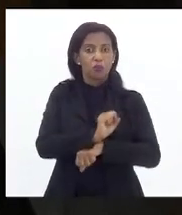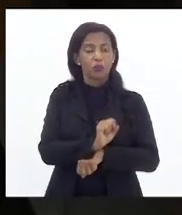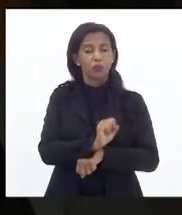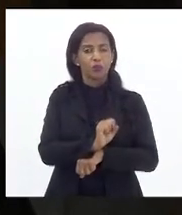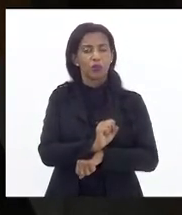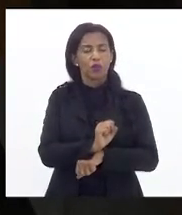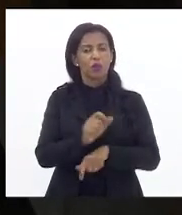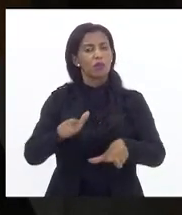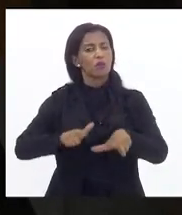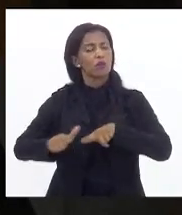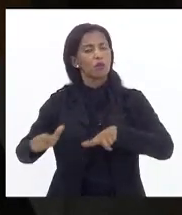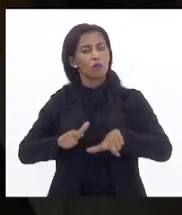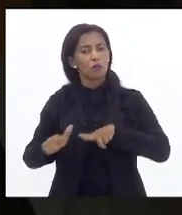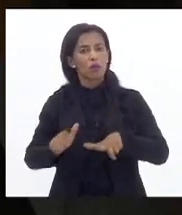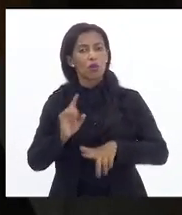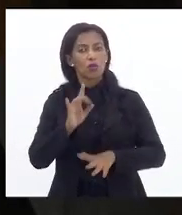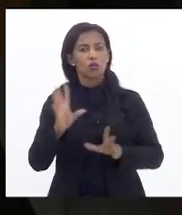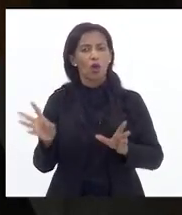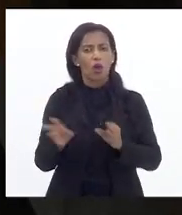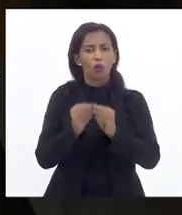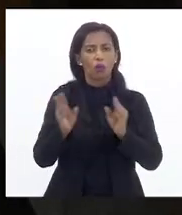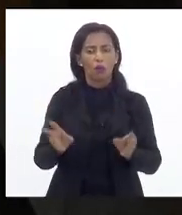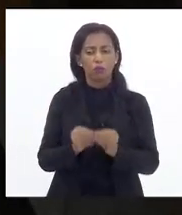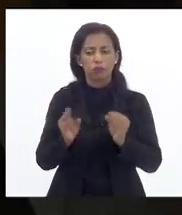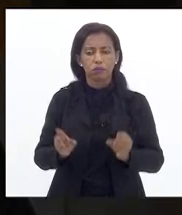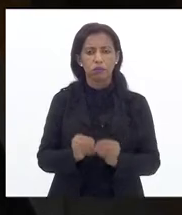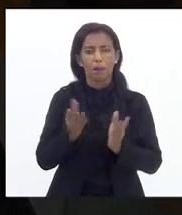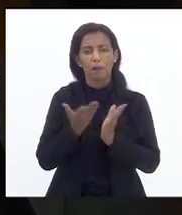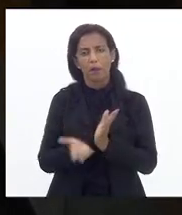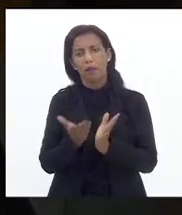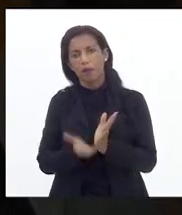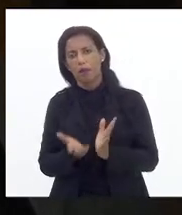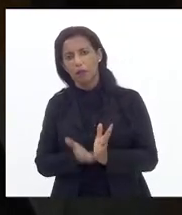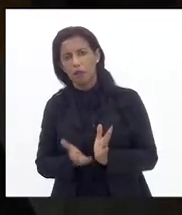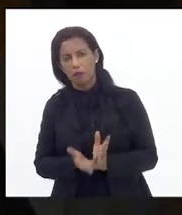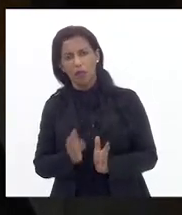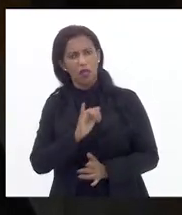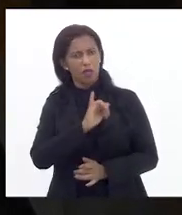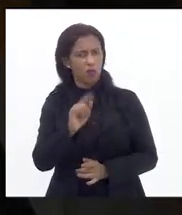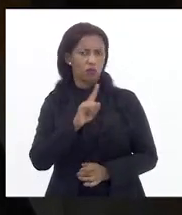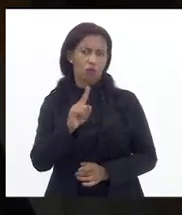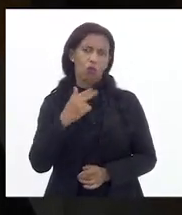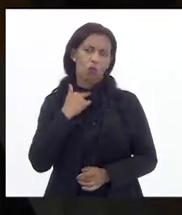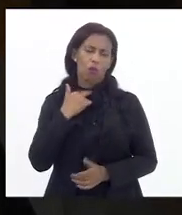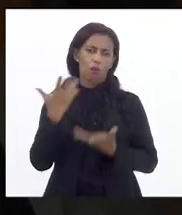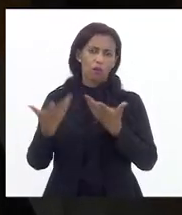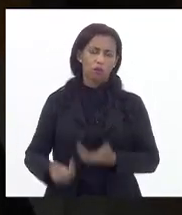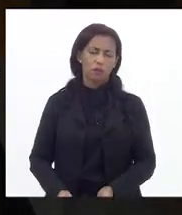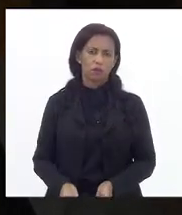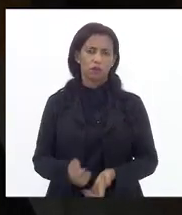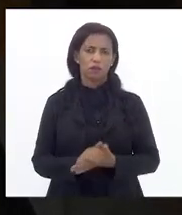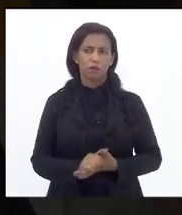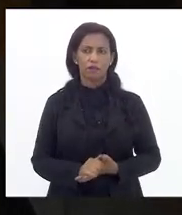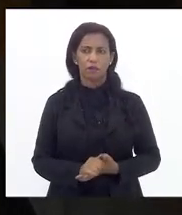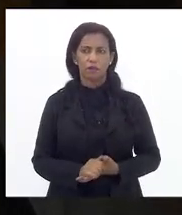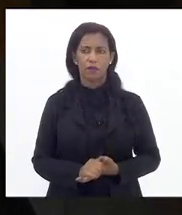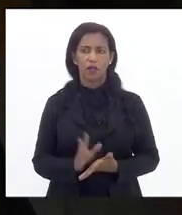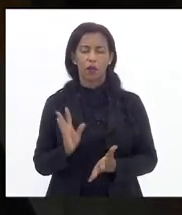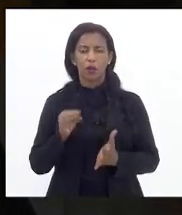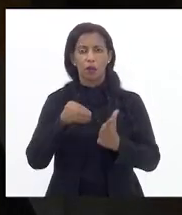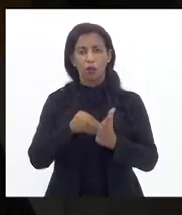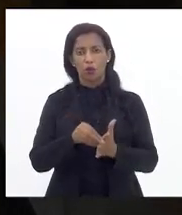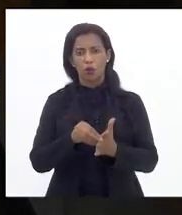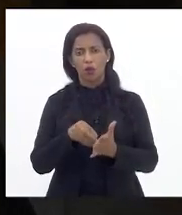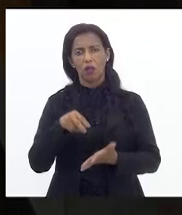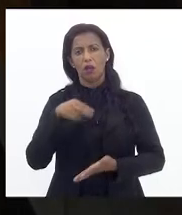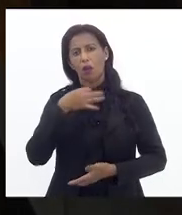congeladas e os servidores só acumulando perdas que isso é inaceitável isso aí na aceitável e eu quero colocar